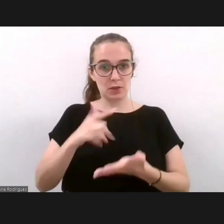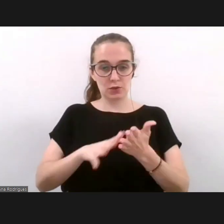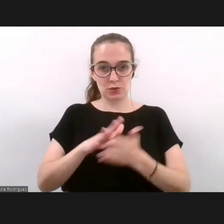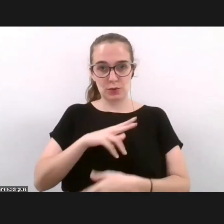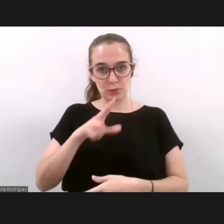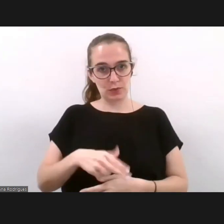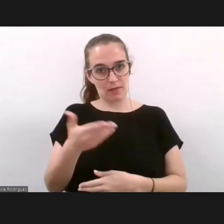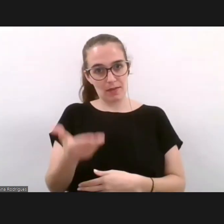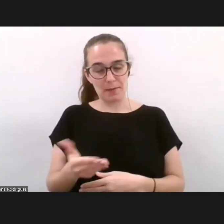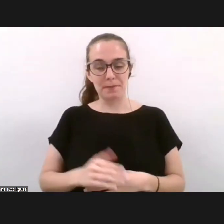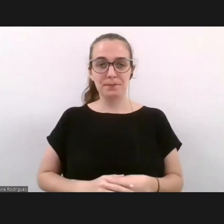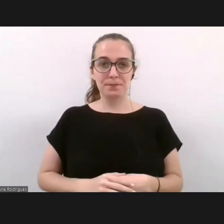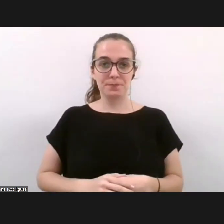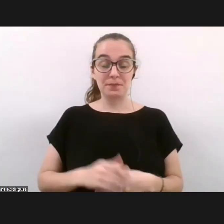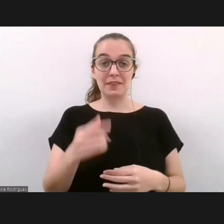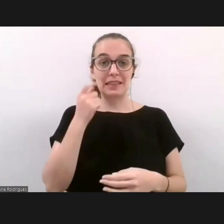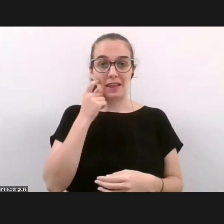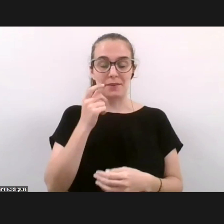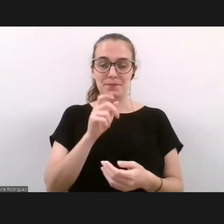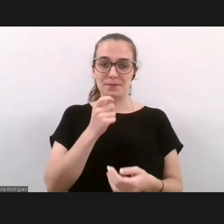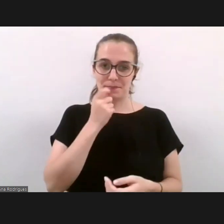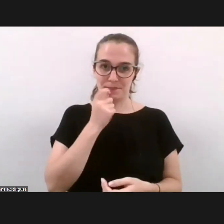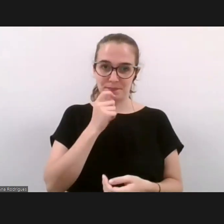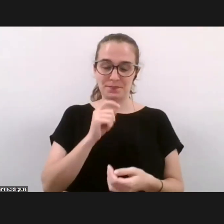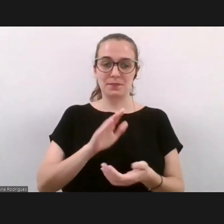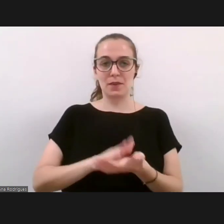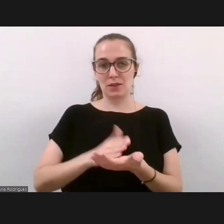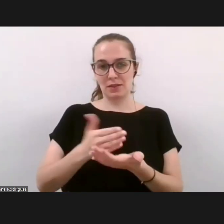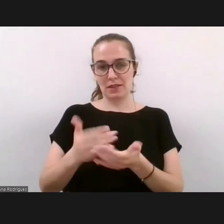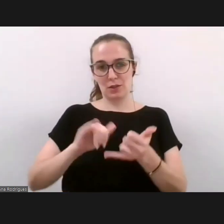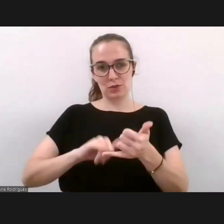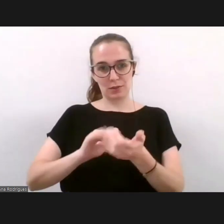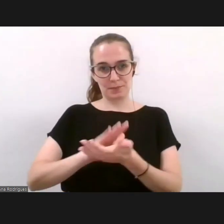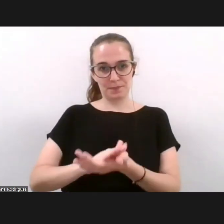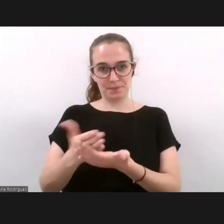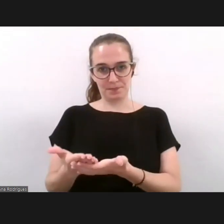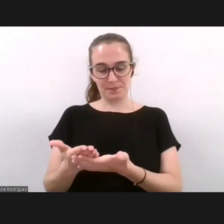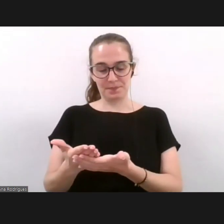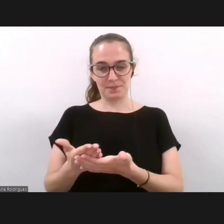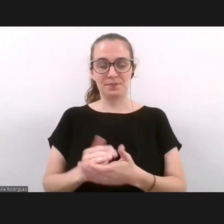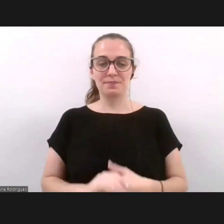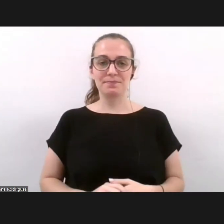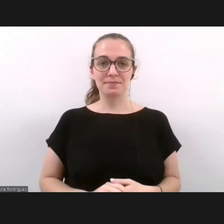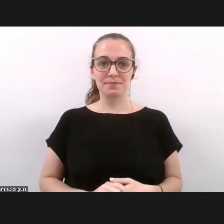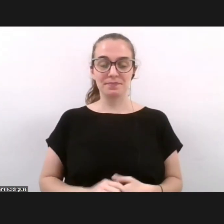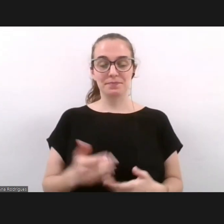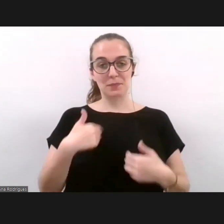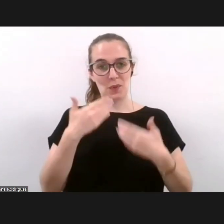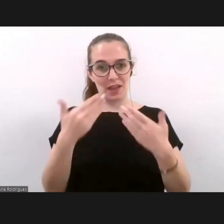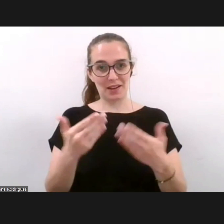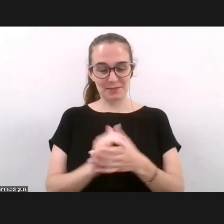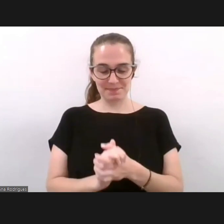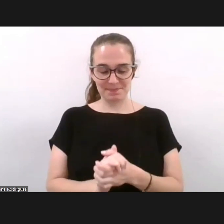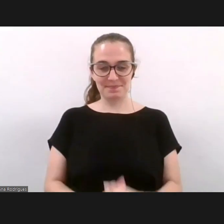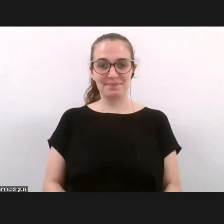língua gestual portuguesa, assegurada por Ana Rodrigues, da Associação de Tradutores e Intérpretes de Língua Gestual Portuguesa, a quem agradecemos desde